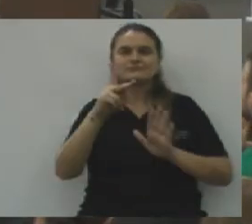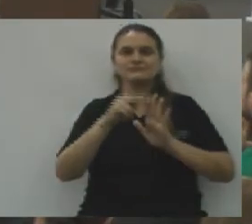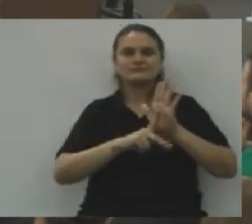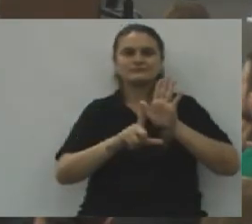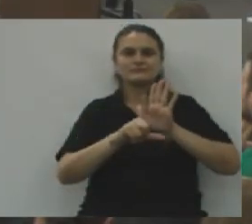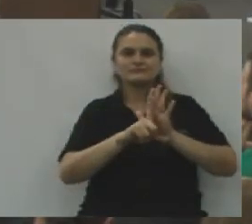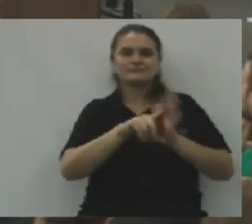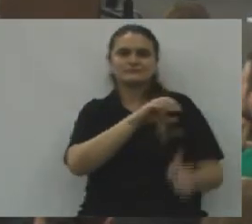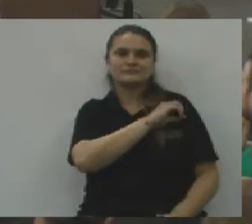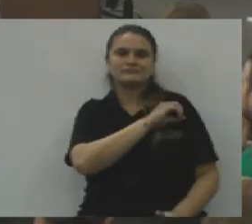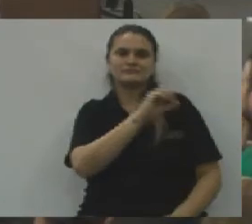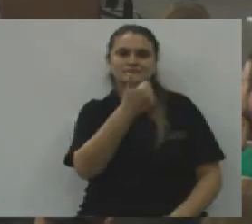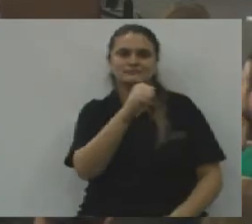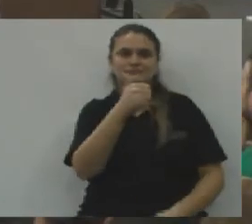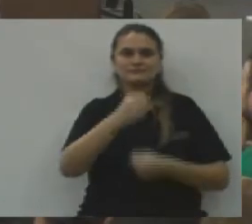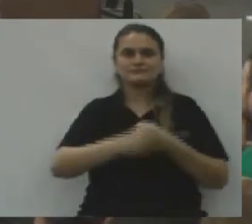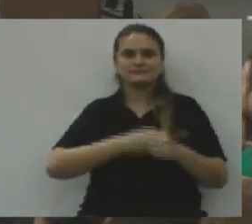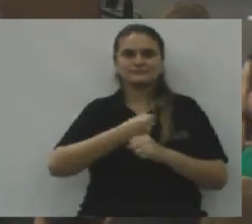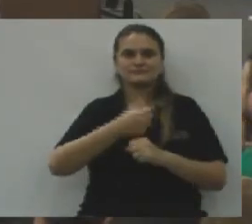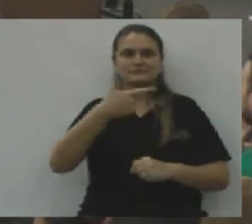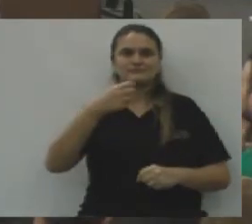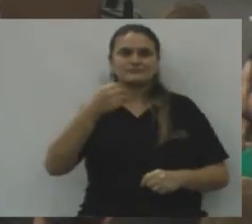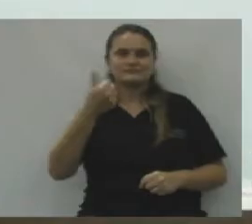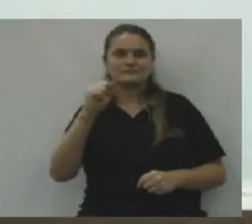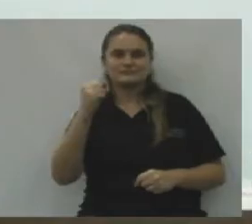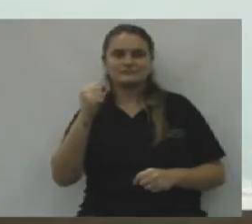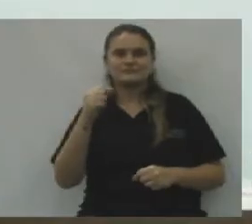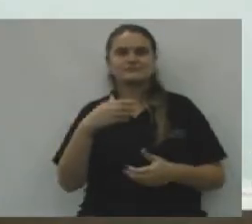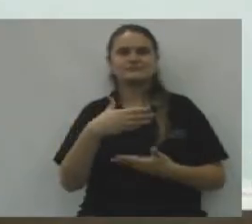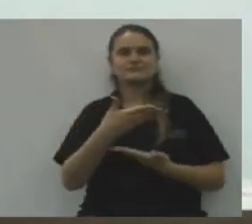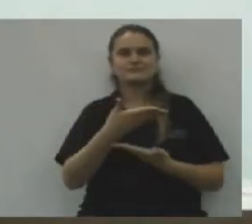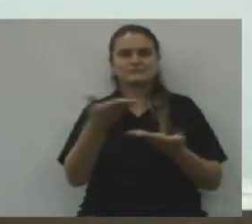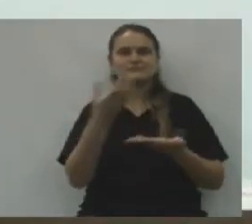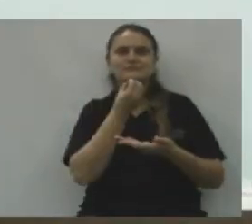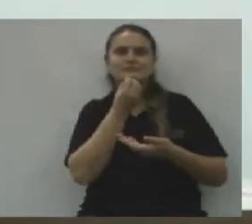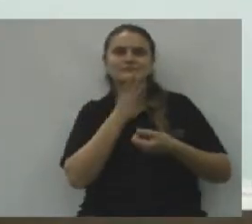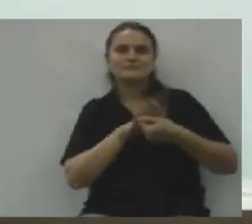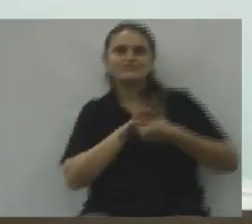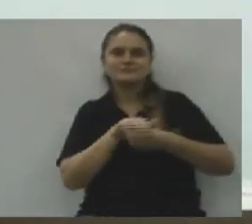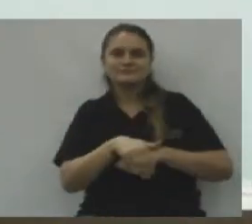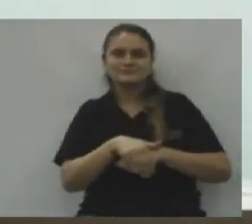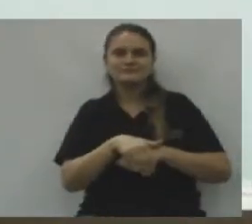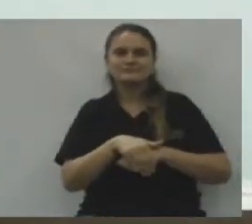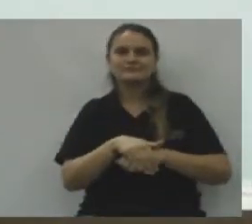projeto número 11/2018 do Poder Executivo. A todos, uma boa noite.